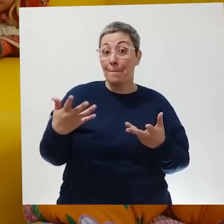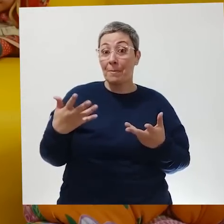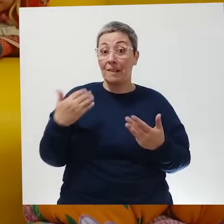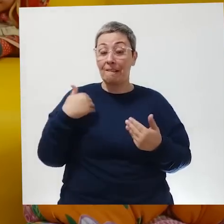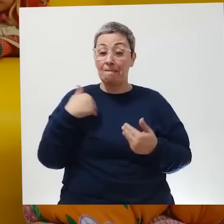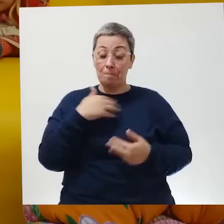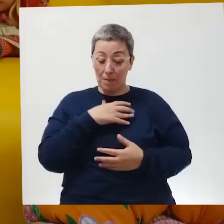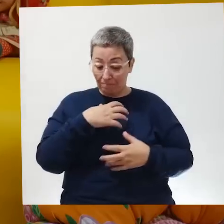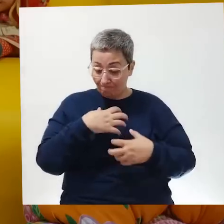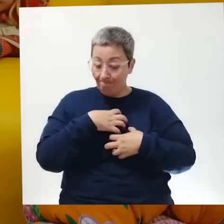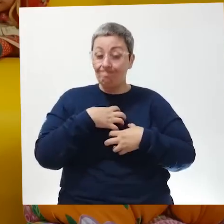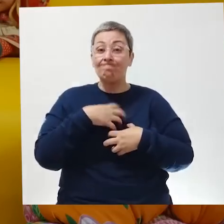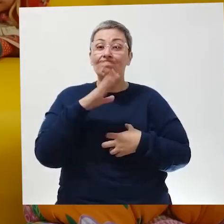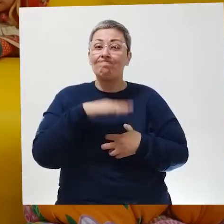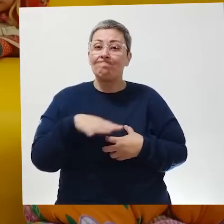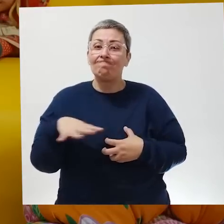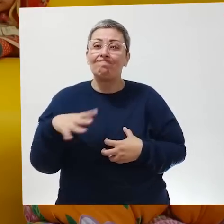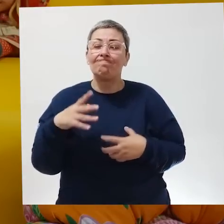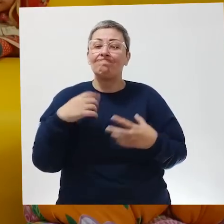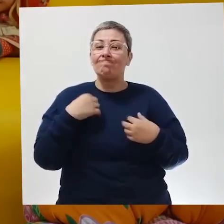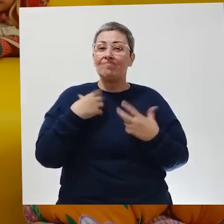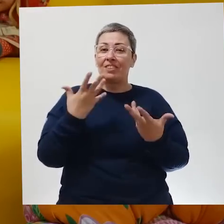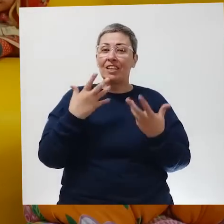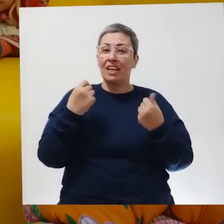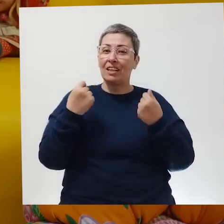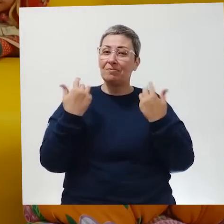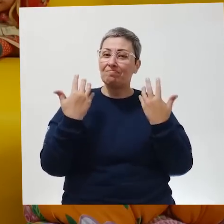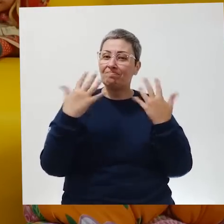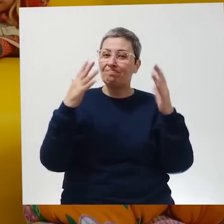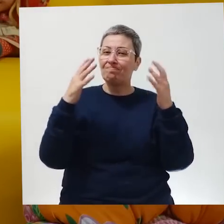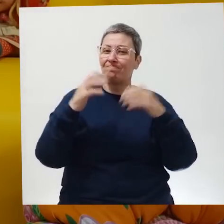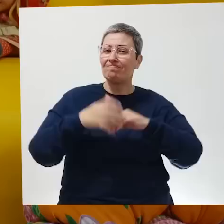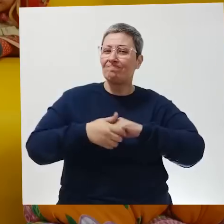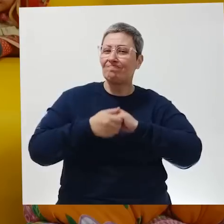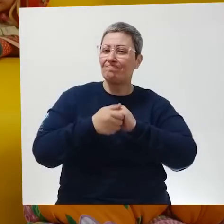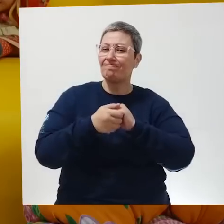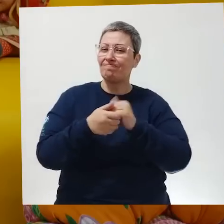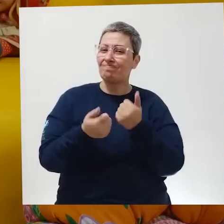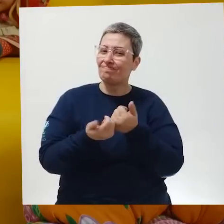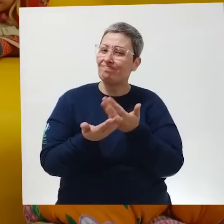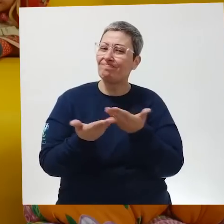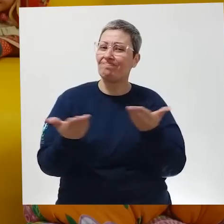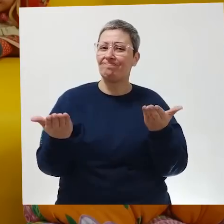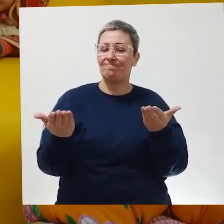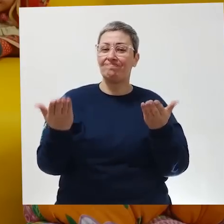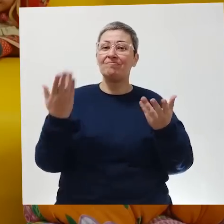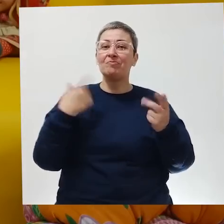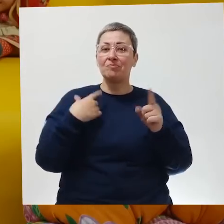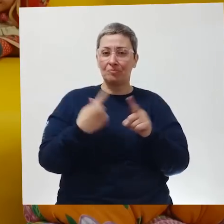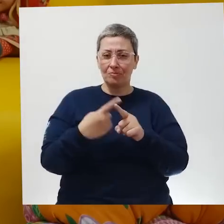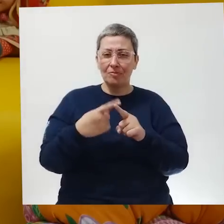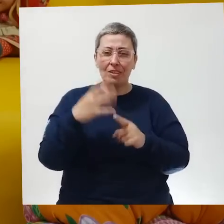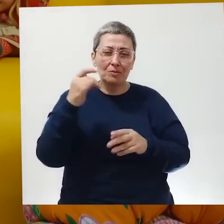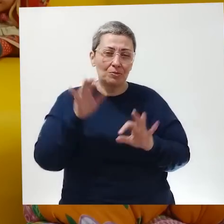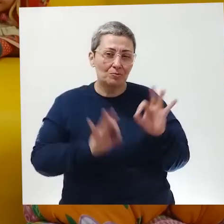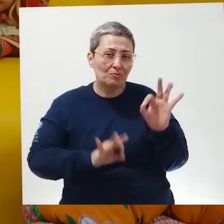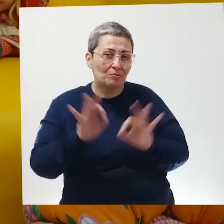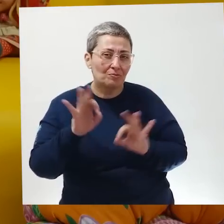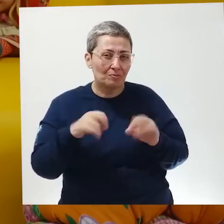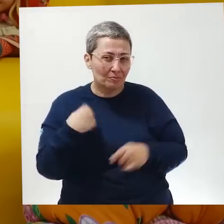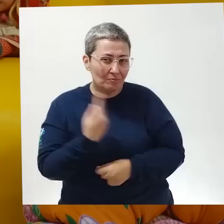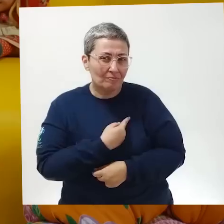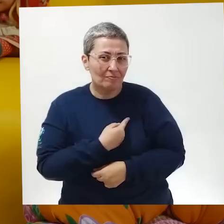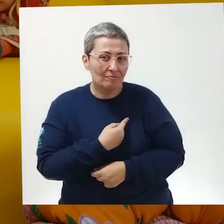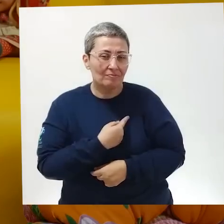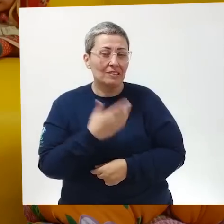criança quer fazer uma homenagem a você. Sabe o que ela preparou para